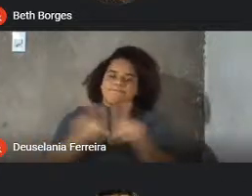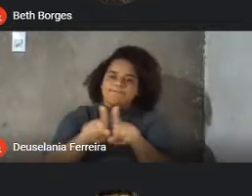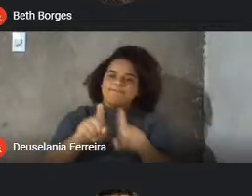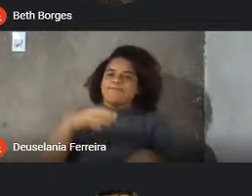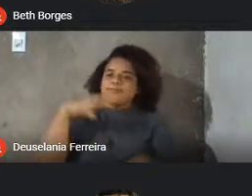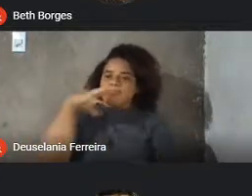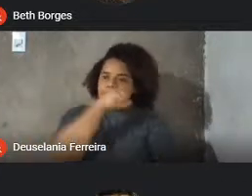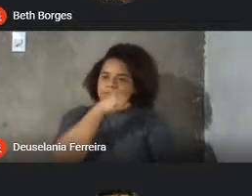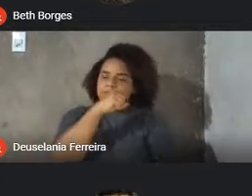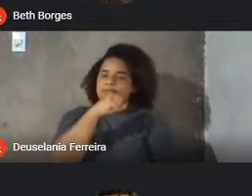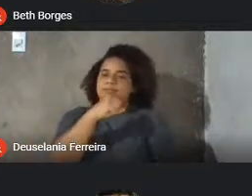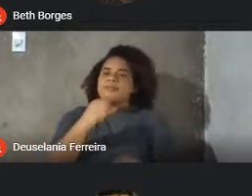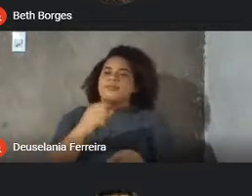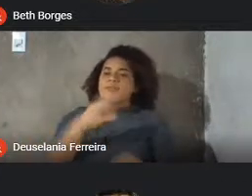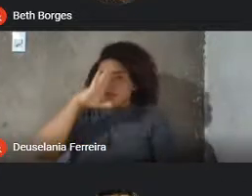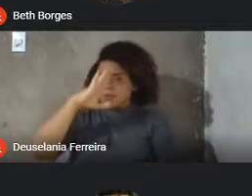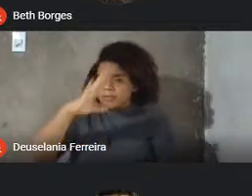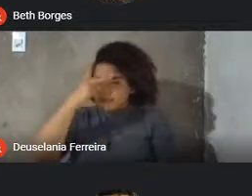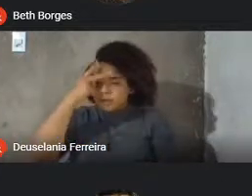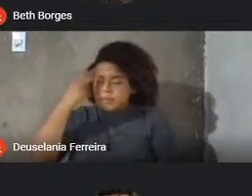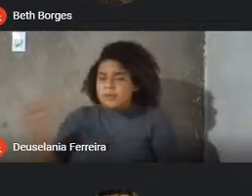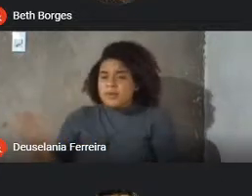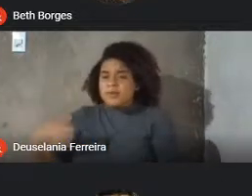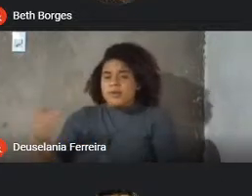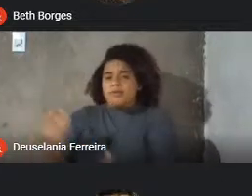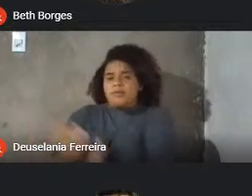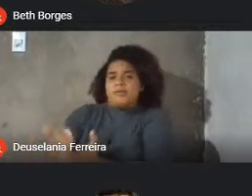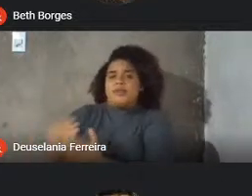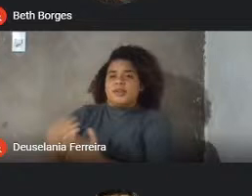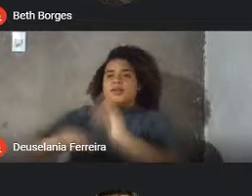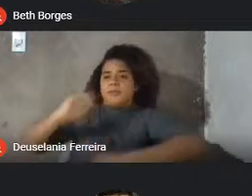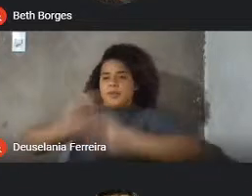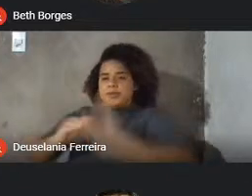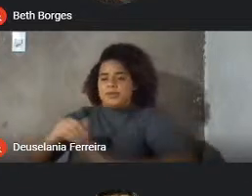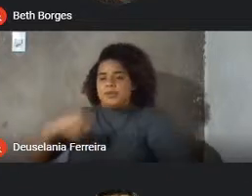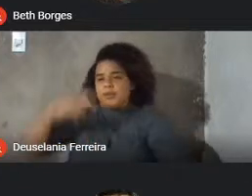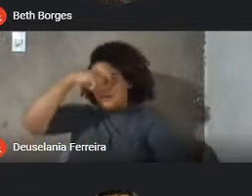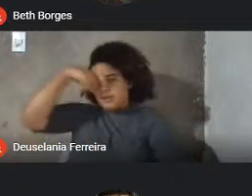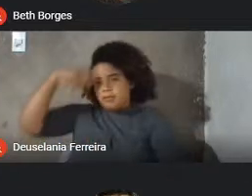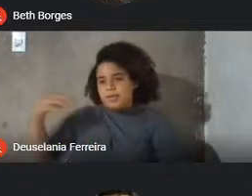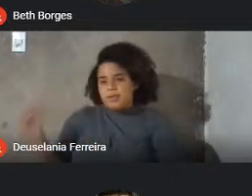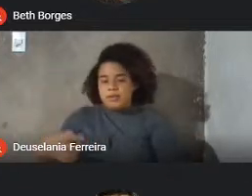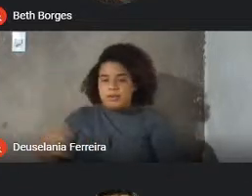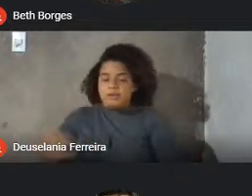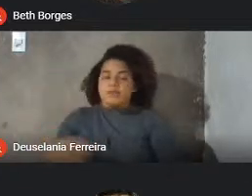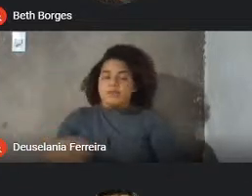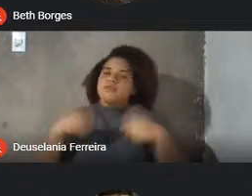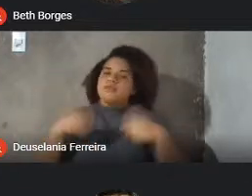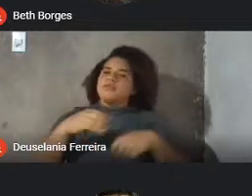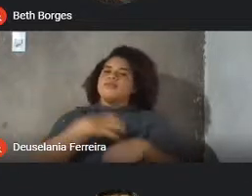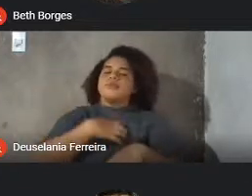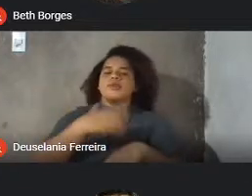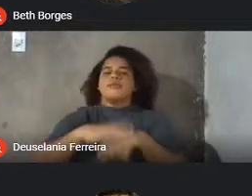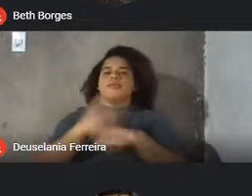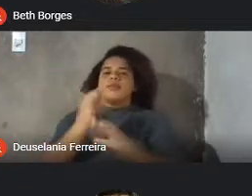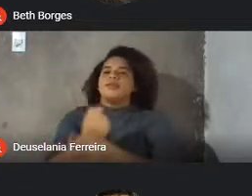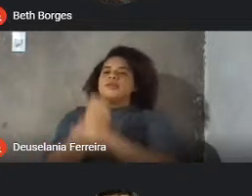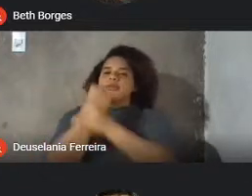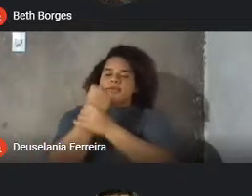tá? Esses questionários dão maior segurança na hora de